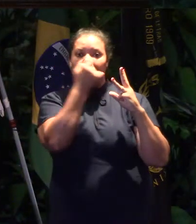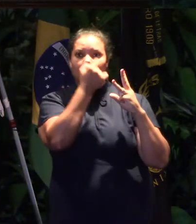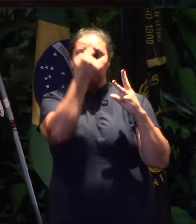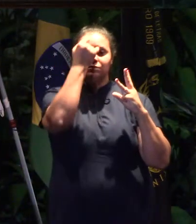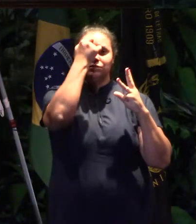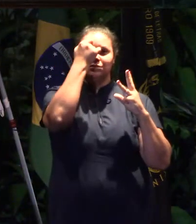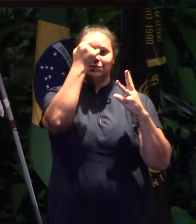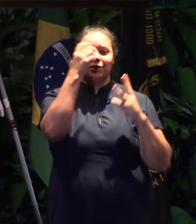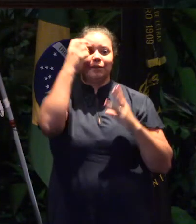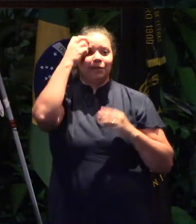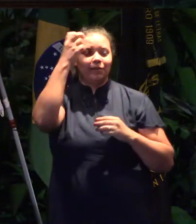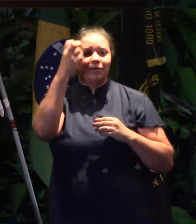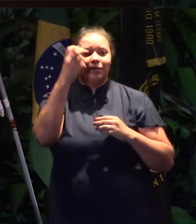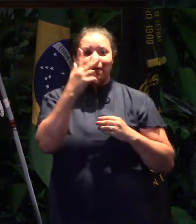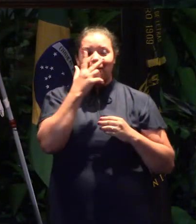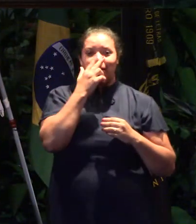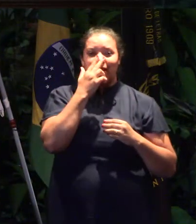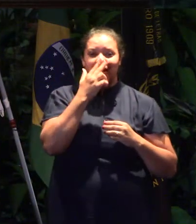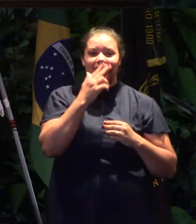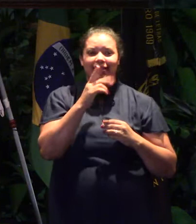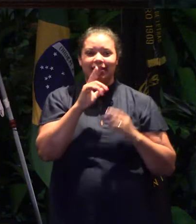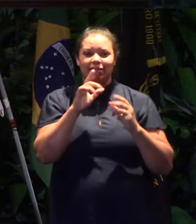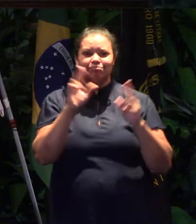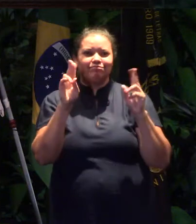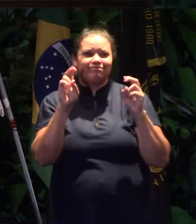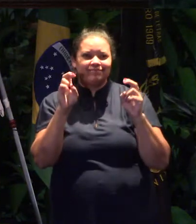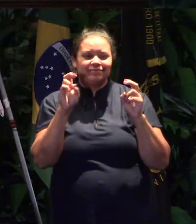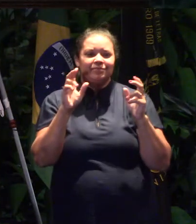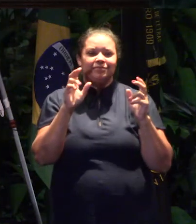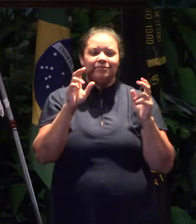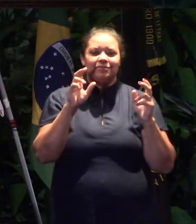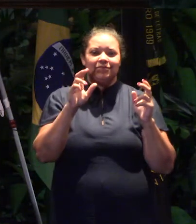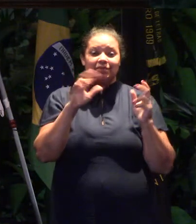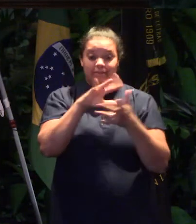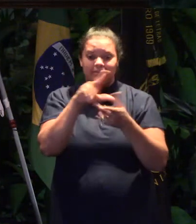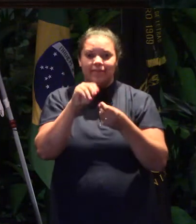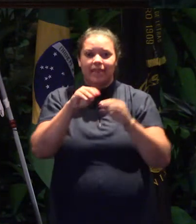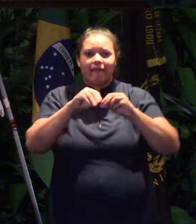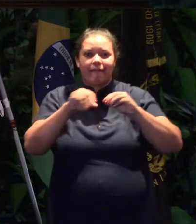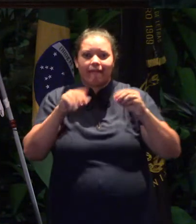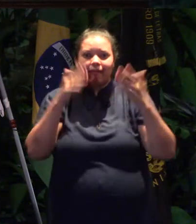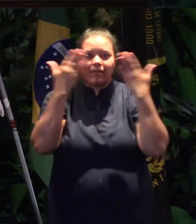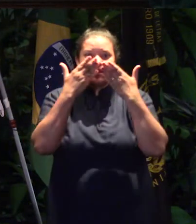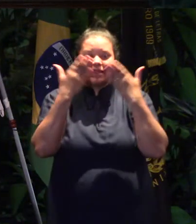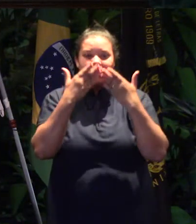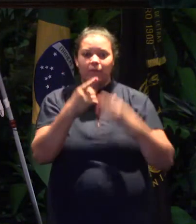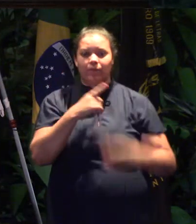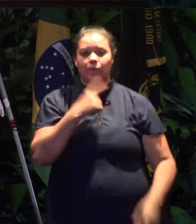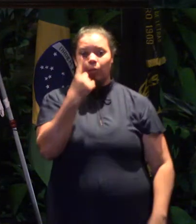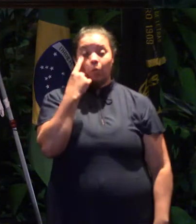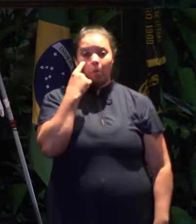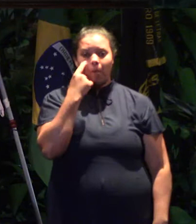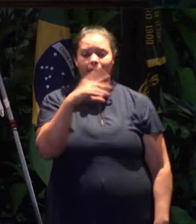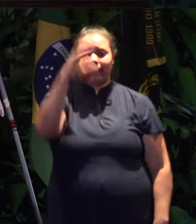daquele ditado que em terra de cego quem tem um olho é rei, pois o Flávio, para mim, ele é um rei, porque ele tem mesmo